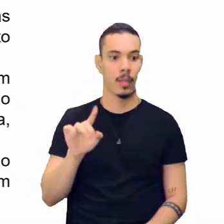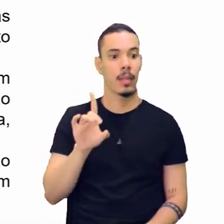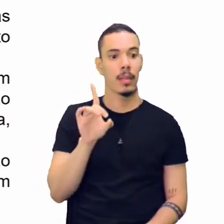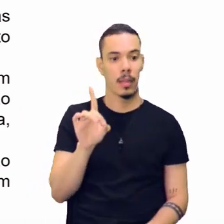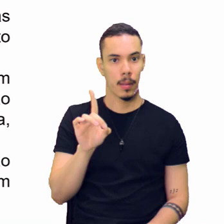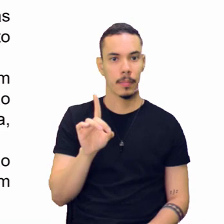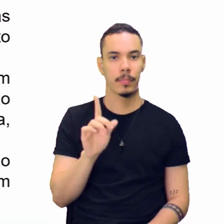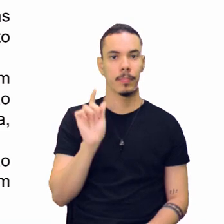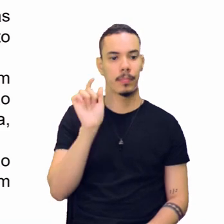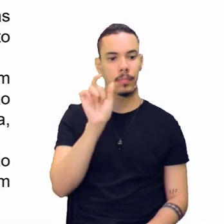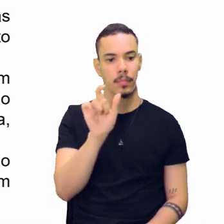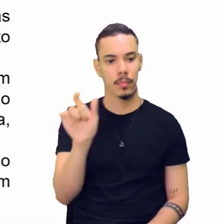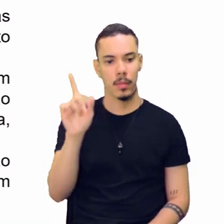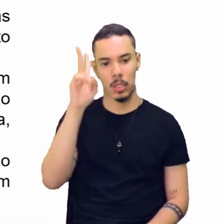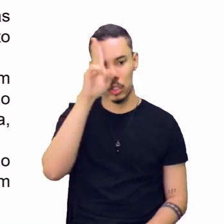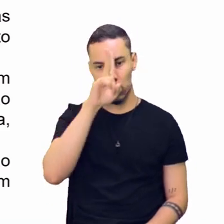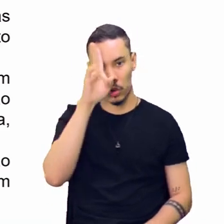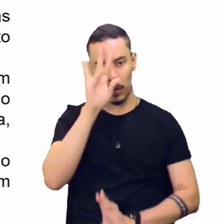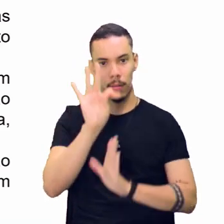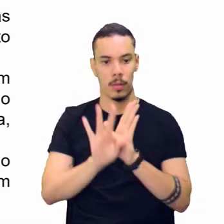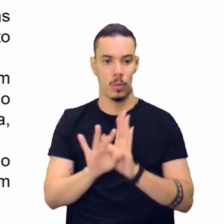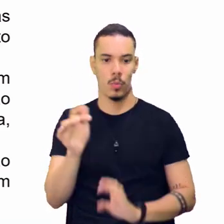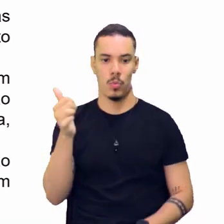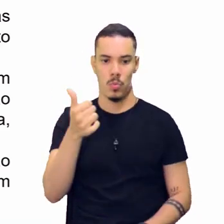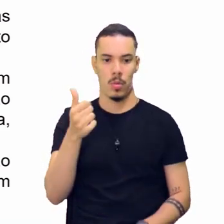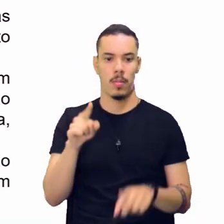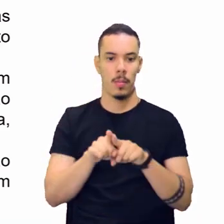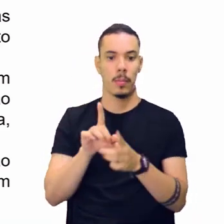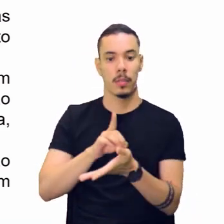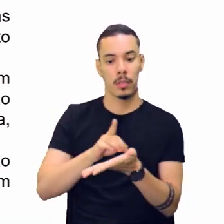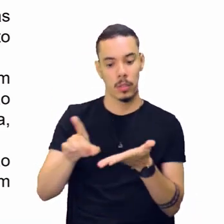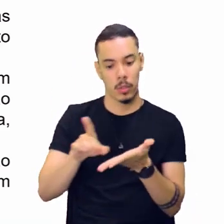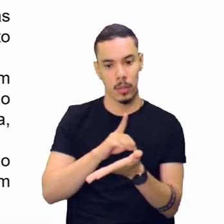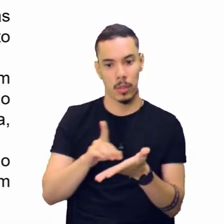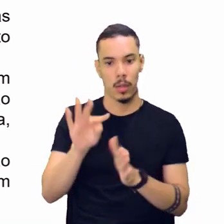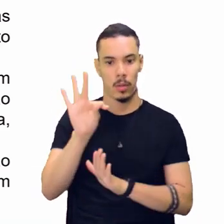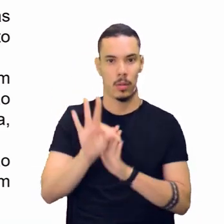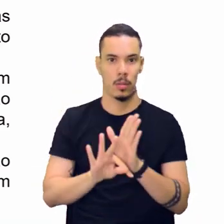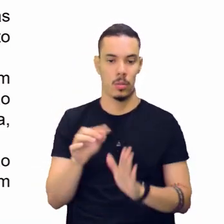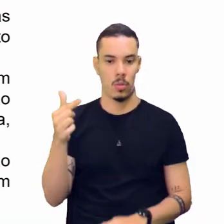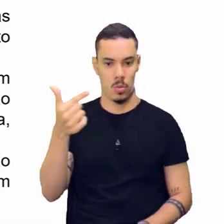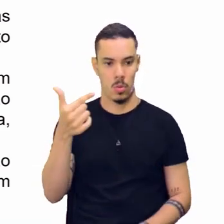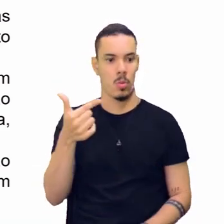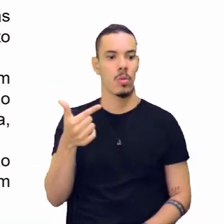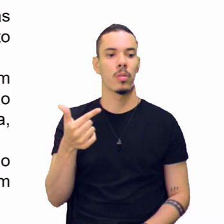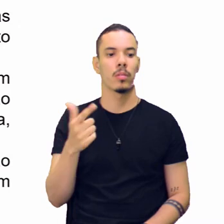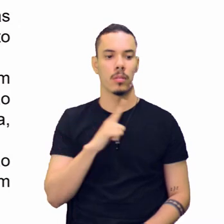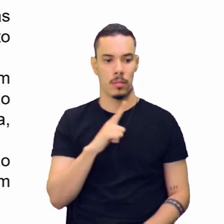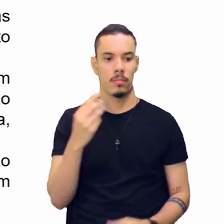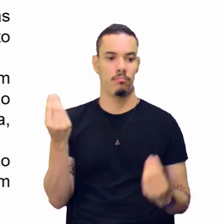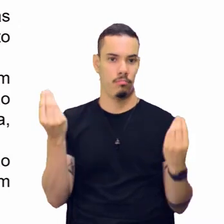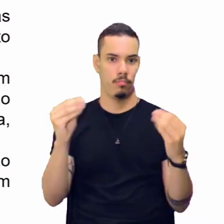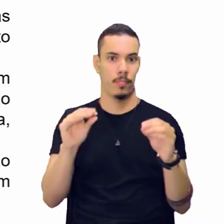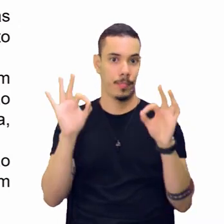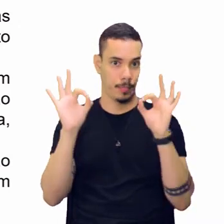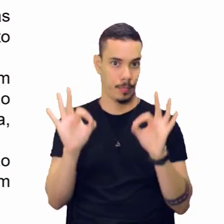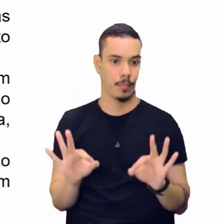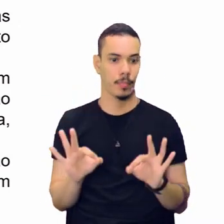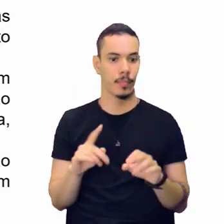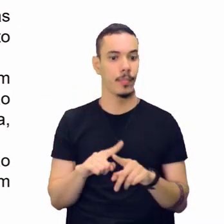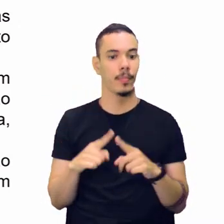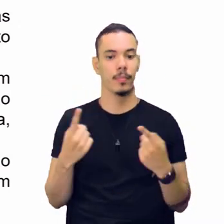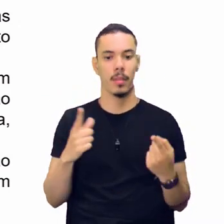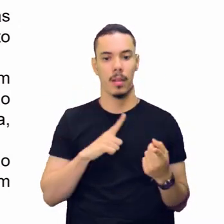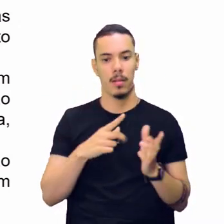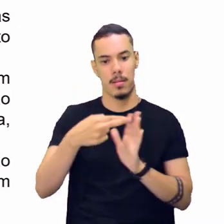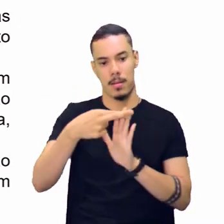D, as palavras história do texto 1 e o dicionário do texto 2 foram acentuadas corretamente, mas